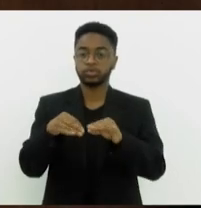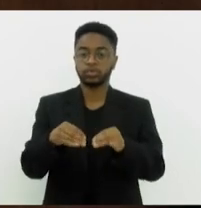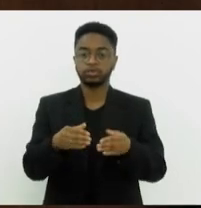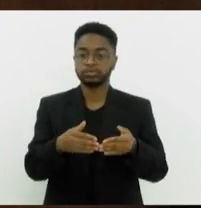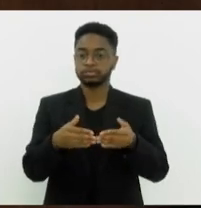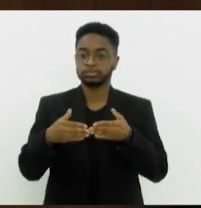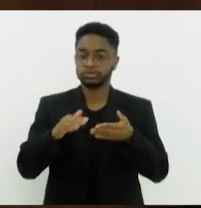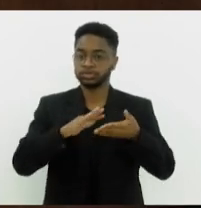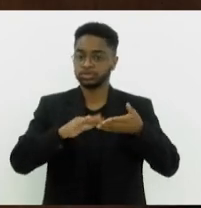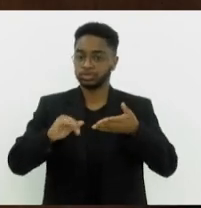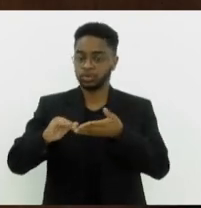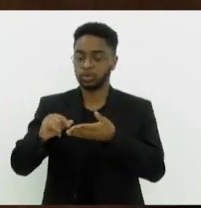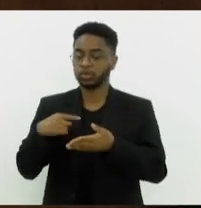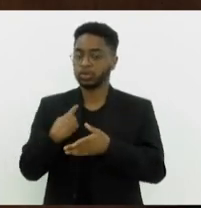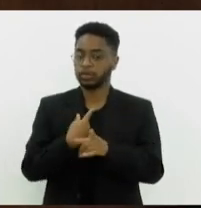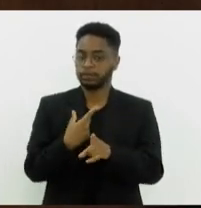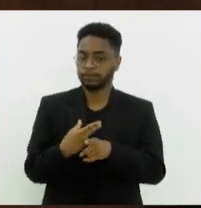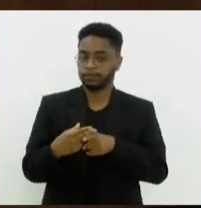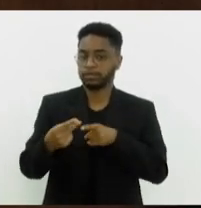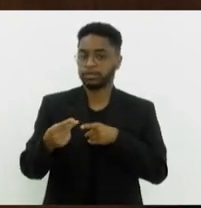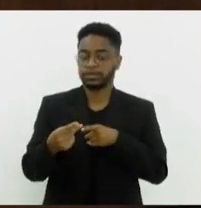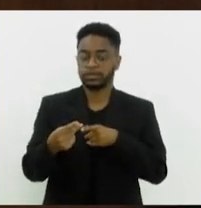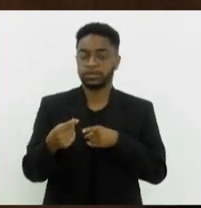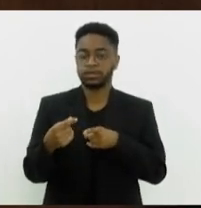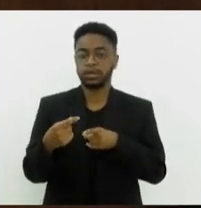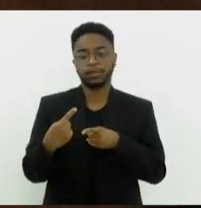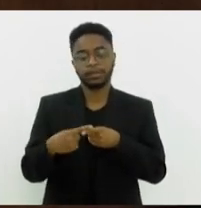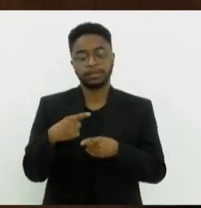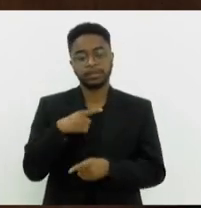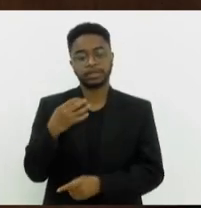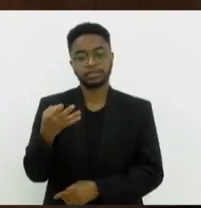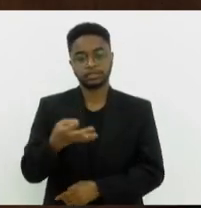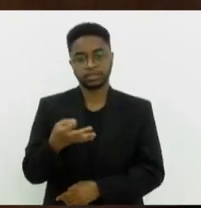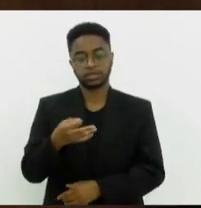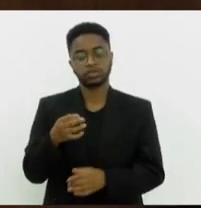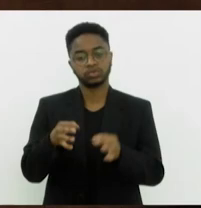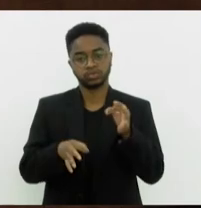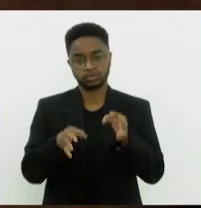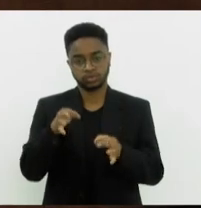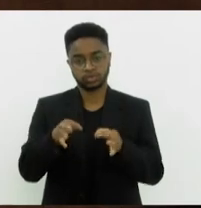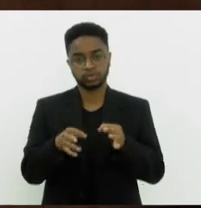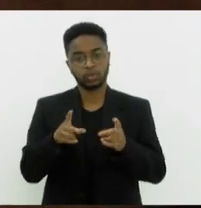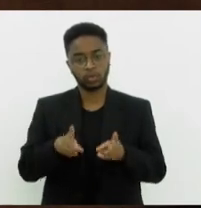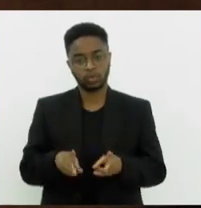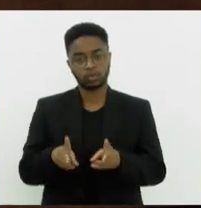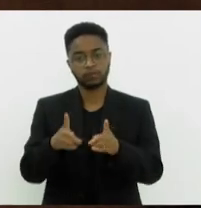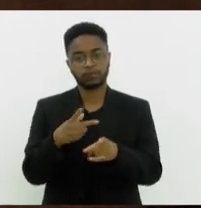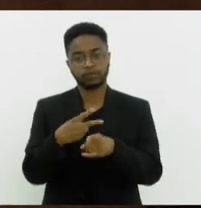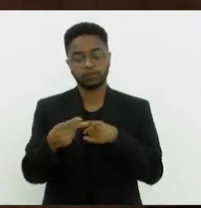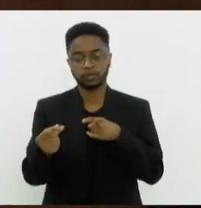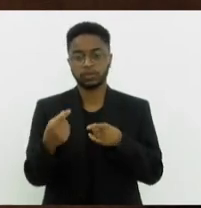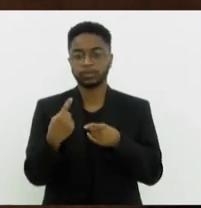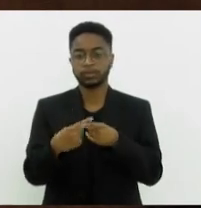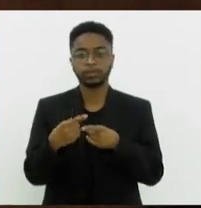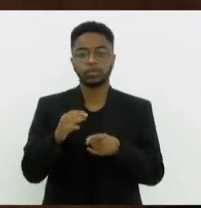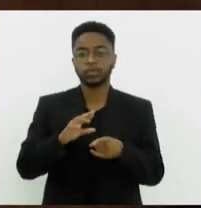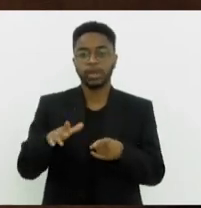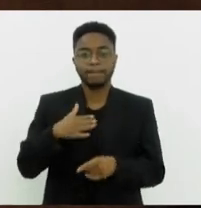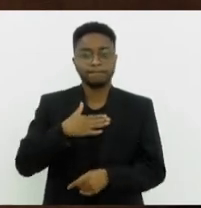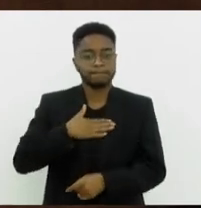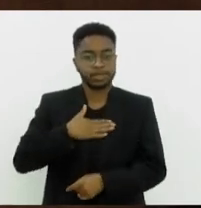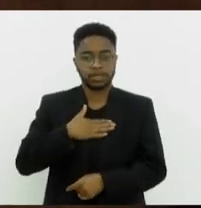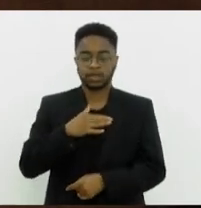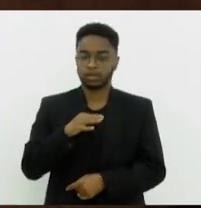nós ganhamos em primeira instância, onde tenho absoluta certeza que a Justiça vai manter essa vitória, porque essa vitória não é do deputado